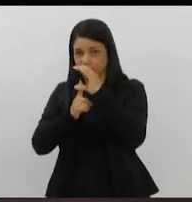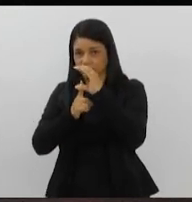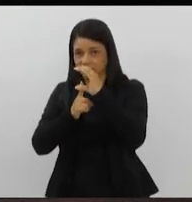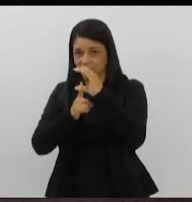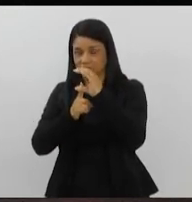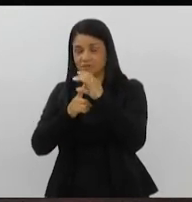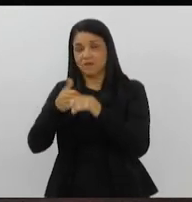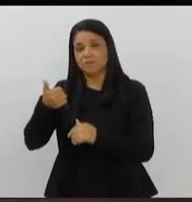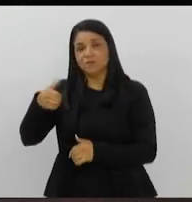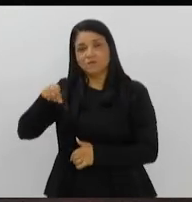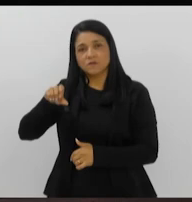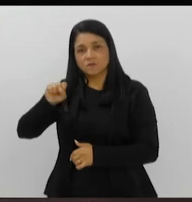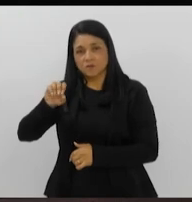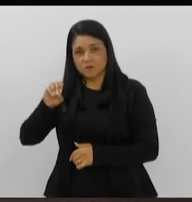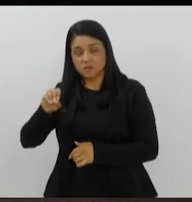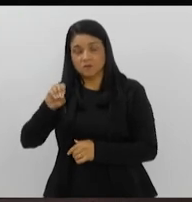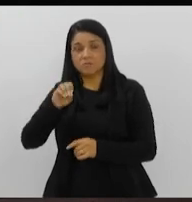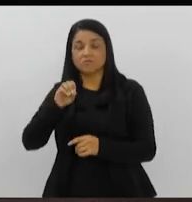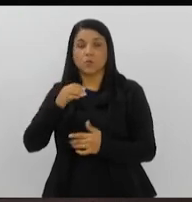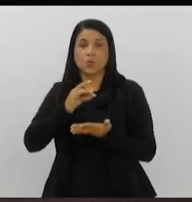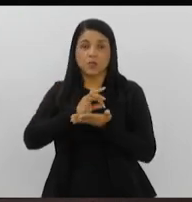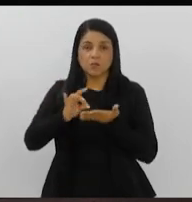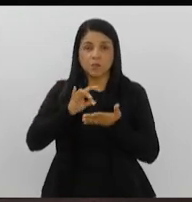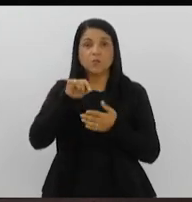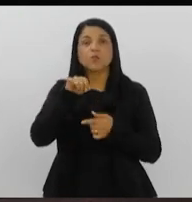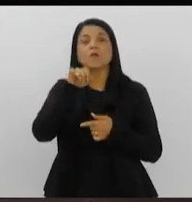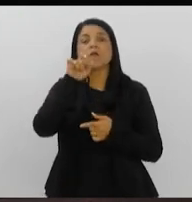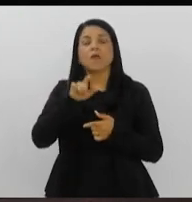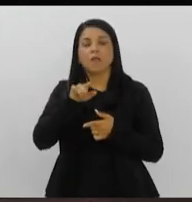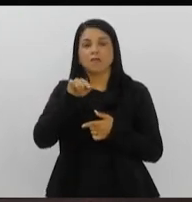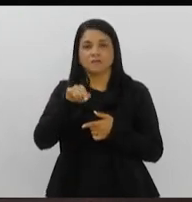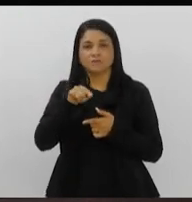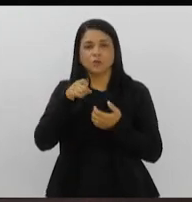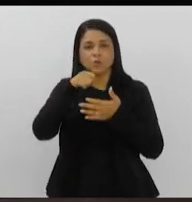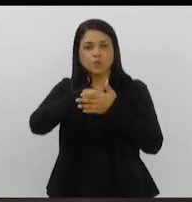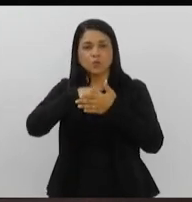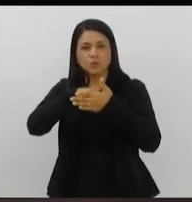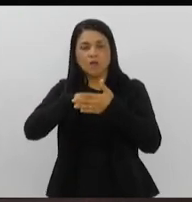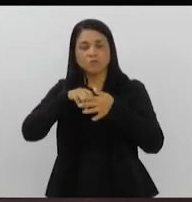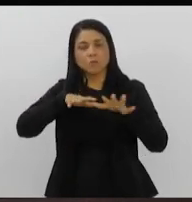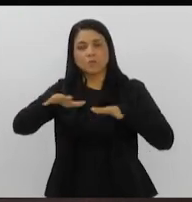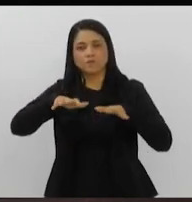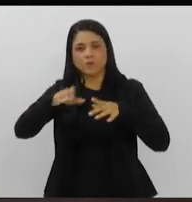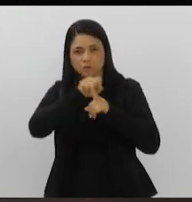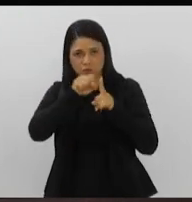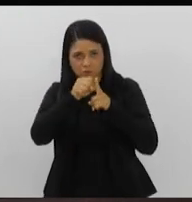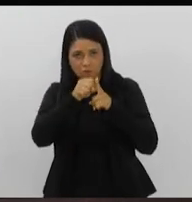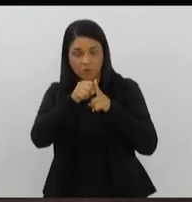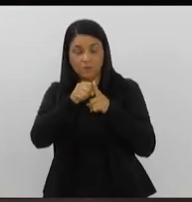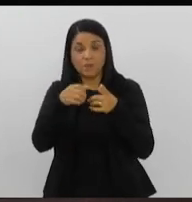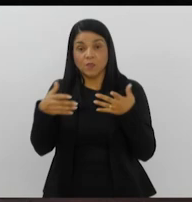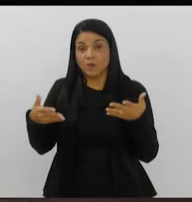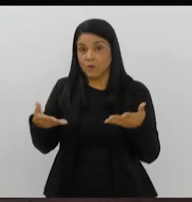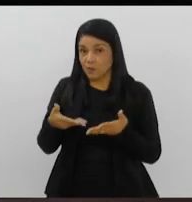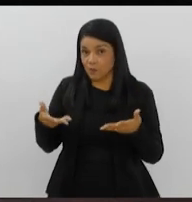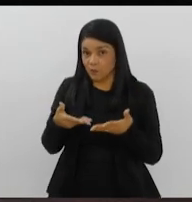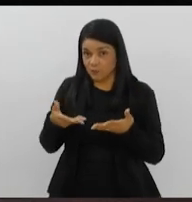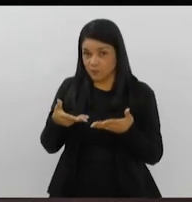os anos 80, os inimigos objetivos eram aqueles que lutavam pelos movimentos sociais. E hoje, nos dias de